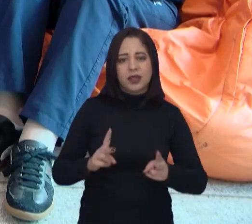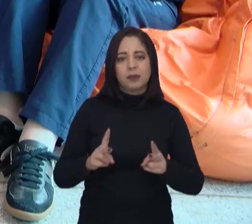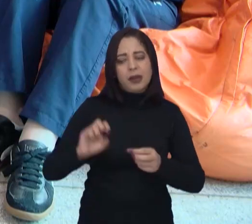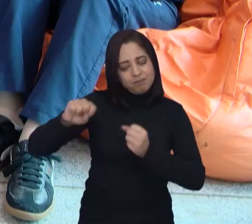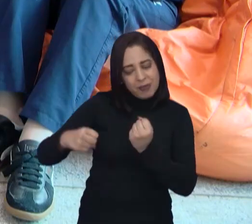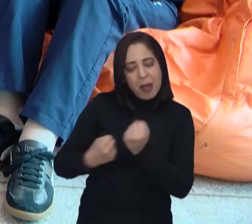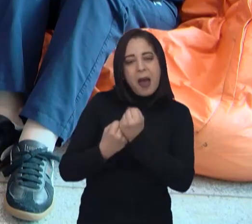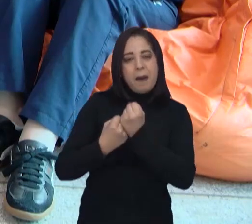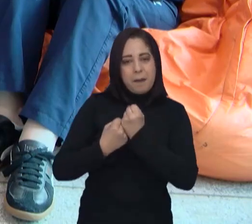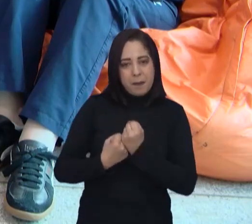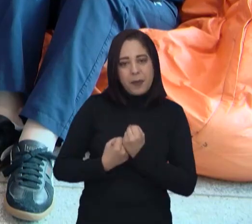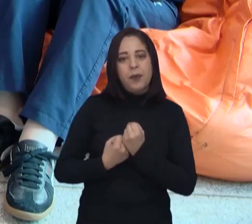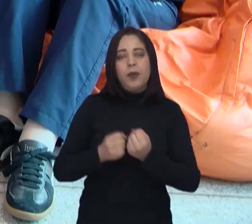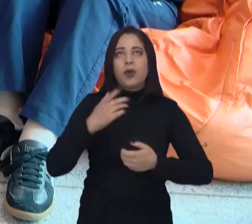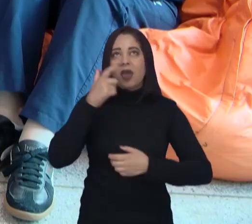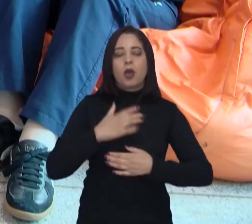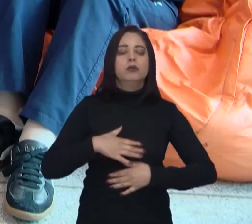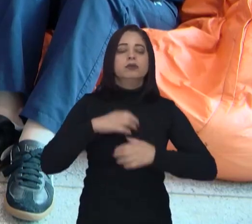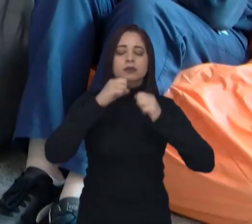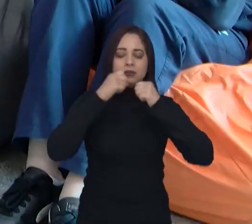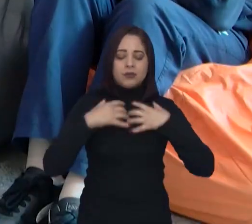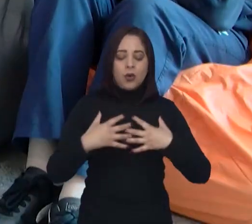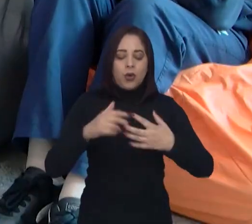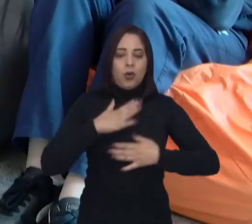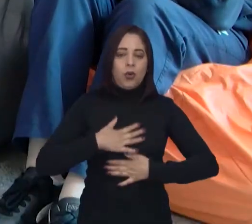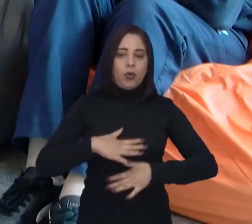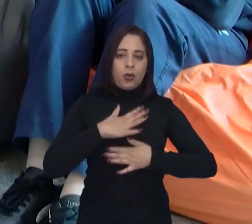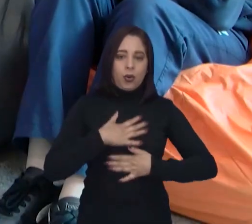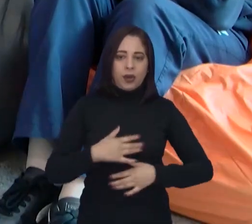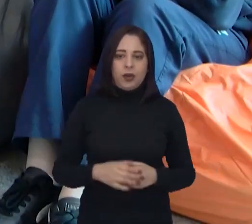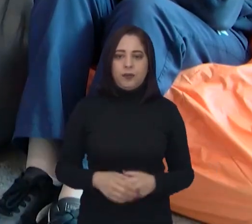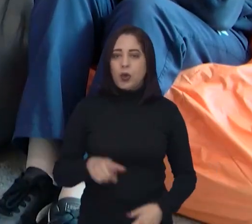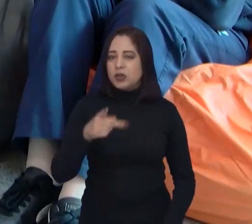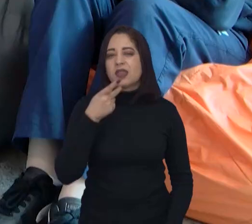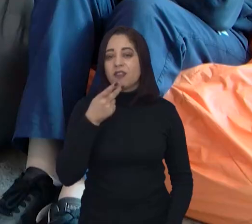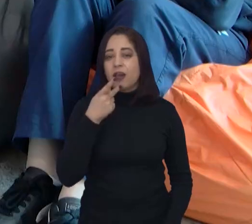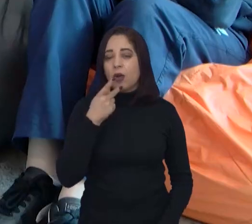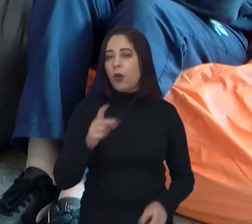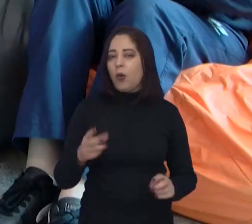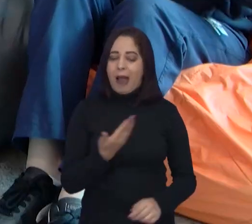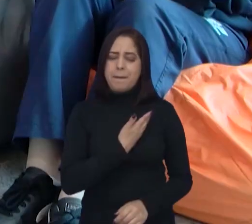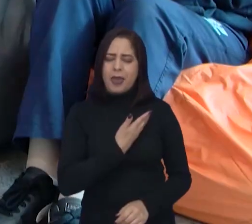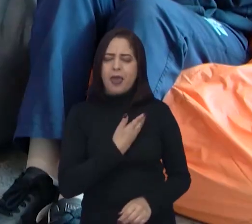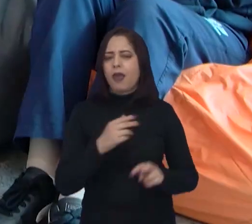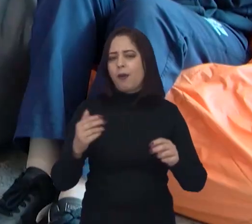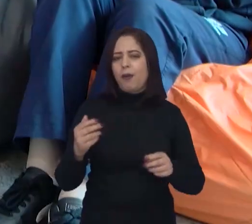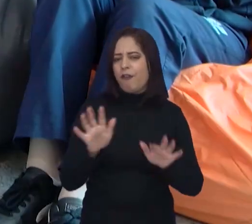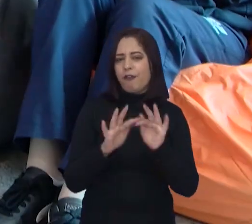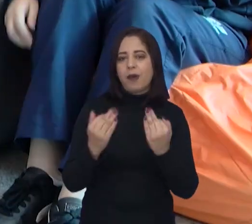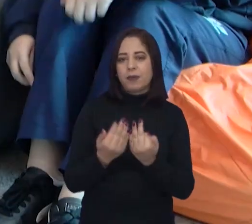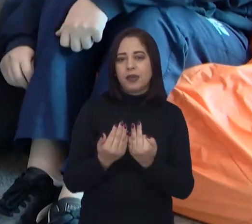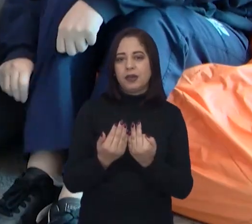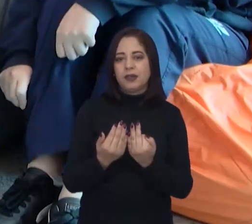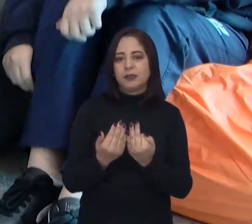apoio, assim, para me ajudar a me acalmar, respirar fundo e seguir em frente. Vocês falaram bastante, né, dessa parte de amizade, de família. Como é que vocês